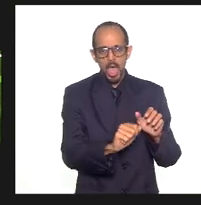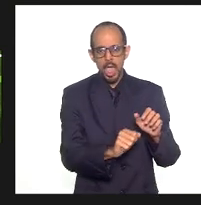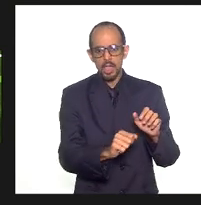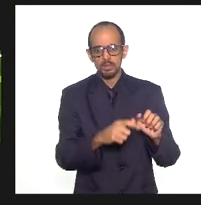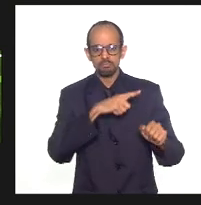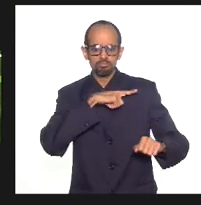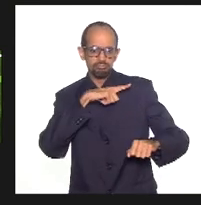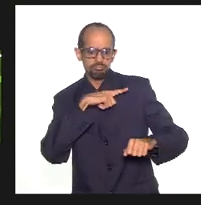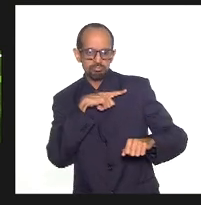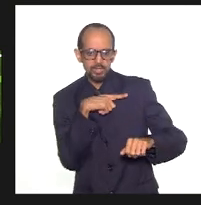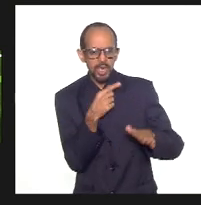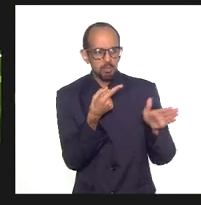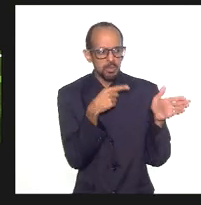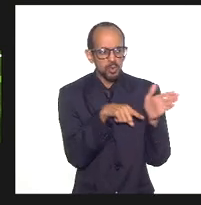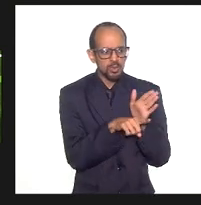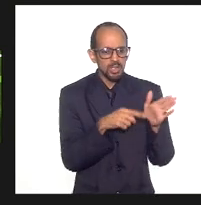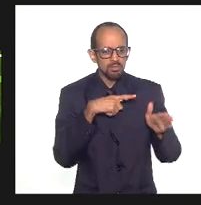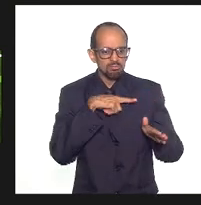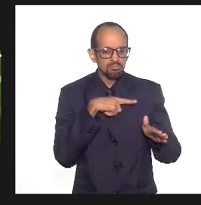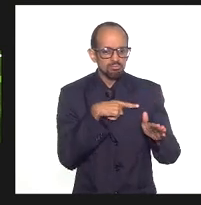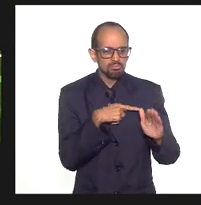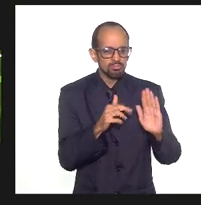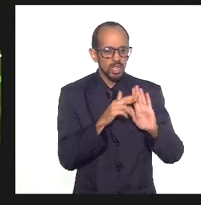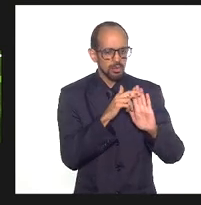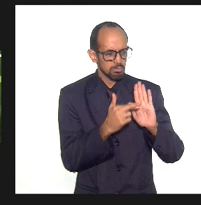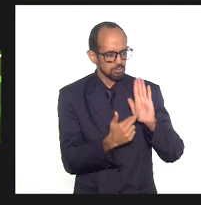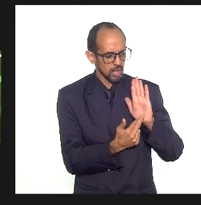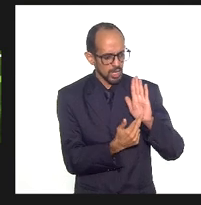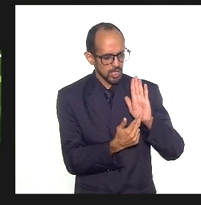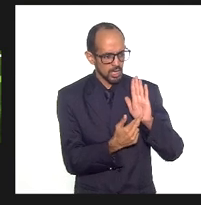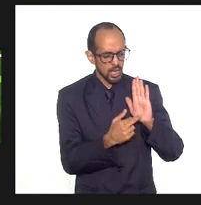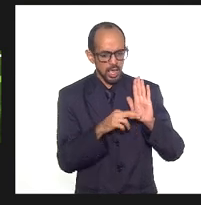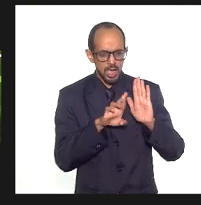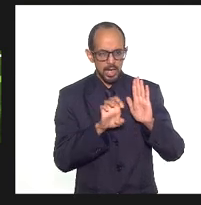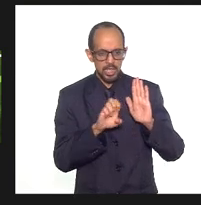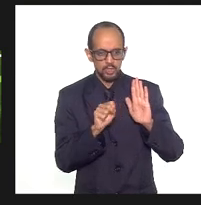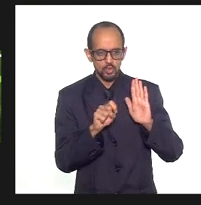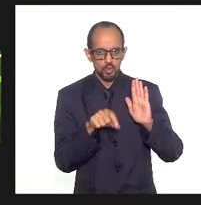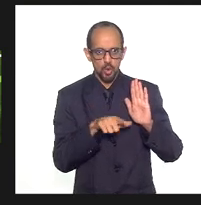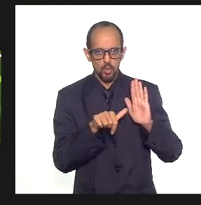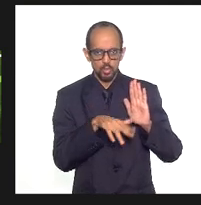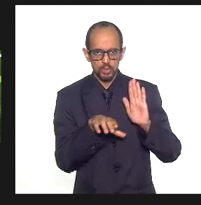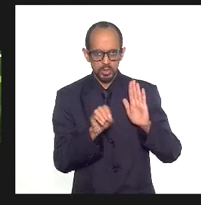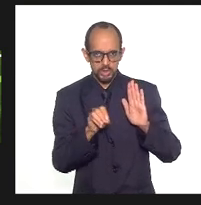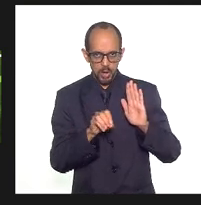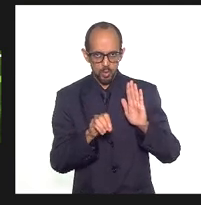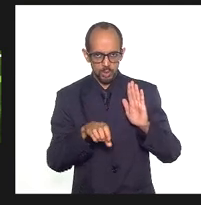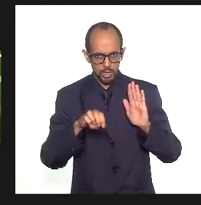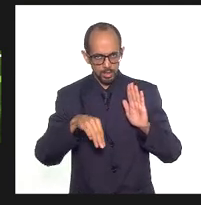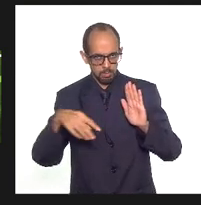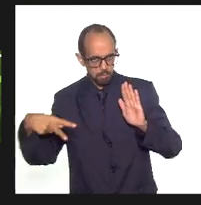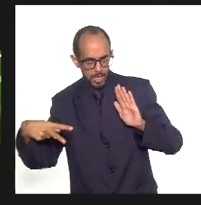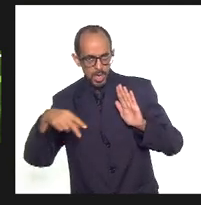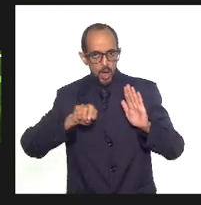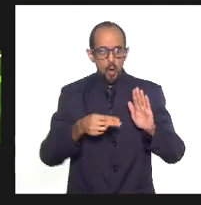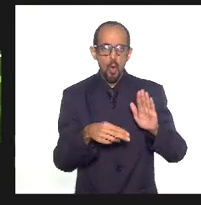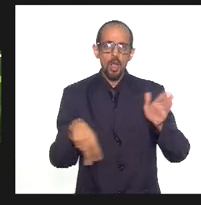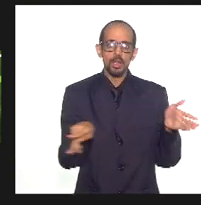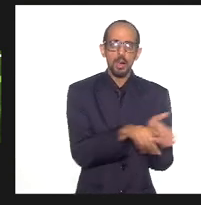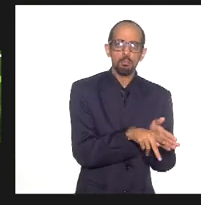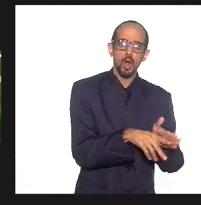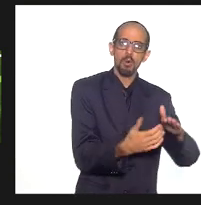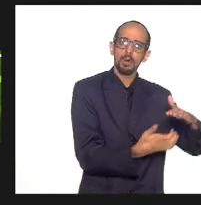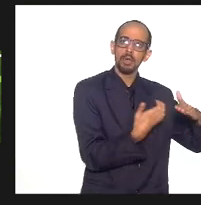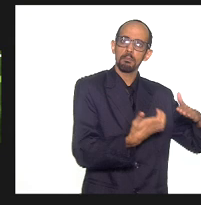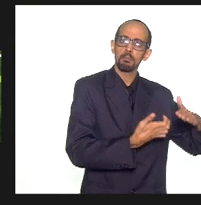algum subquesito da resolução da ANP, um critério que a Petrobras e